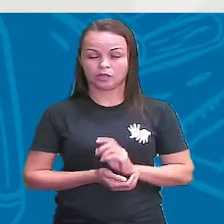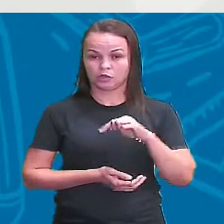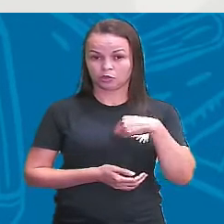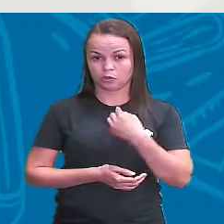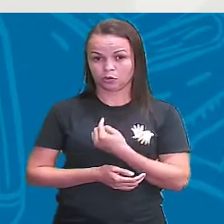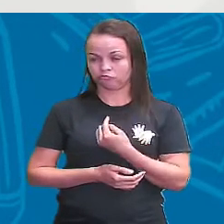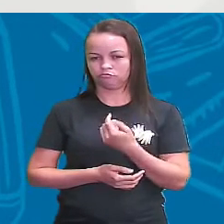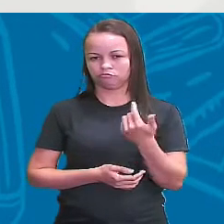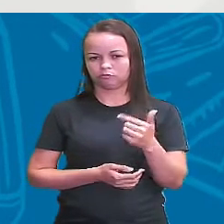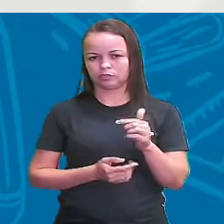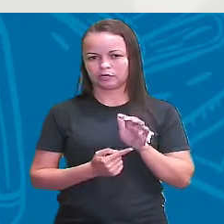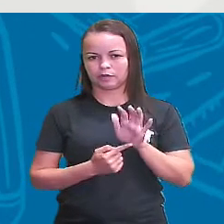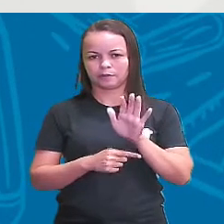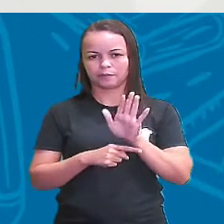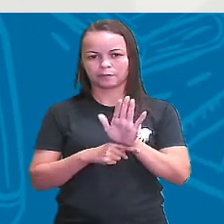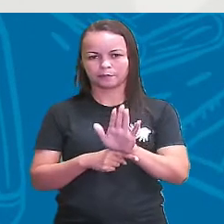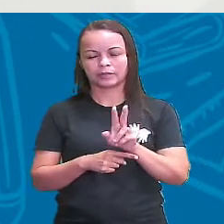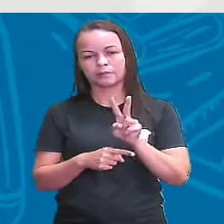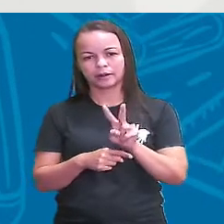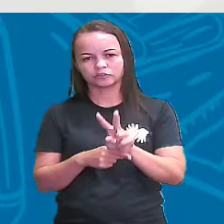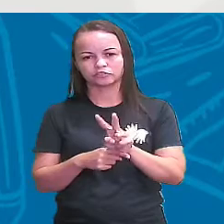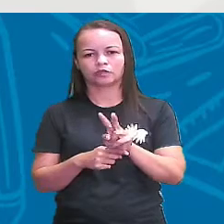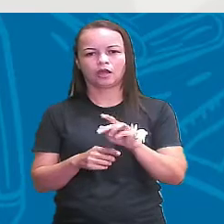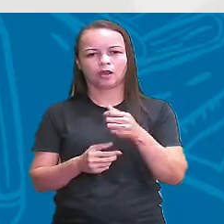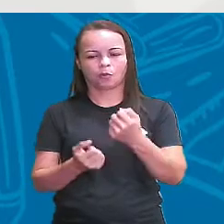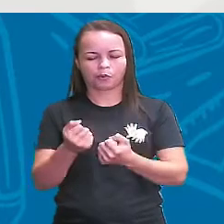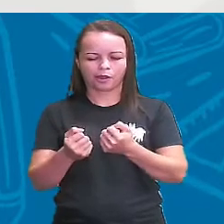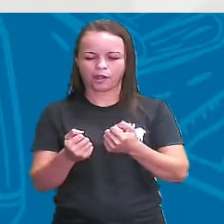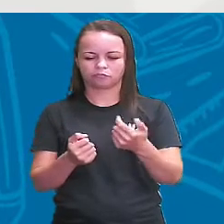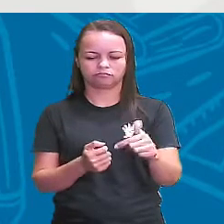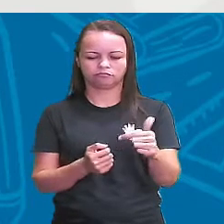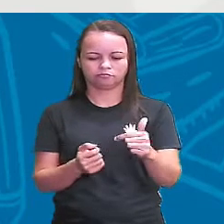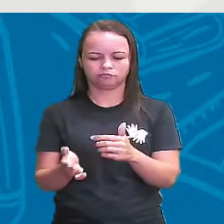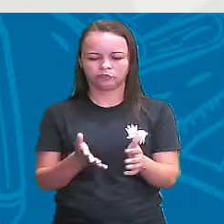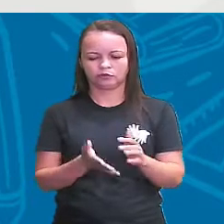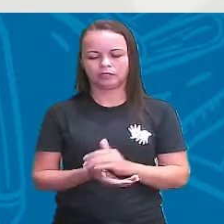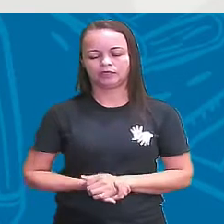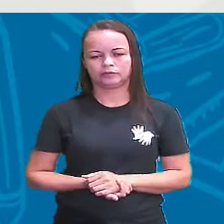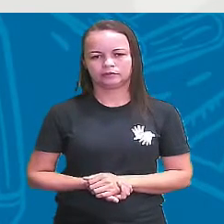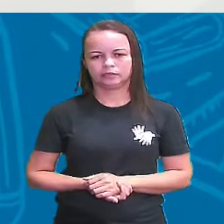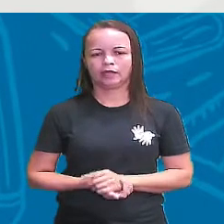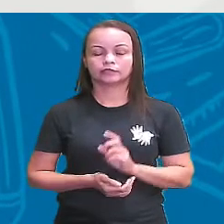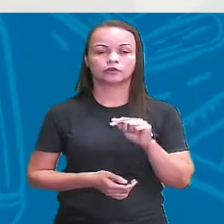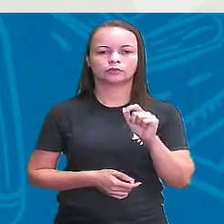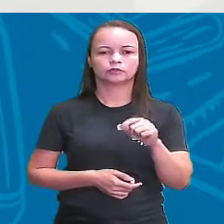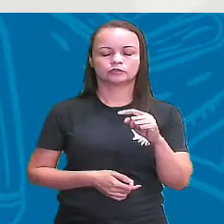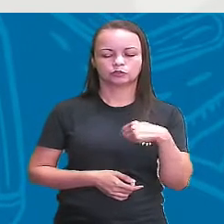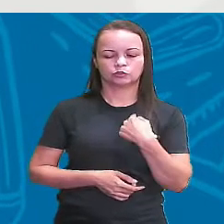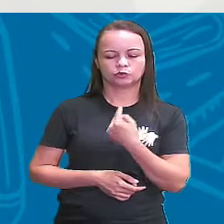para emprestar-te. Assim que no nos